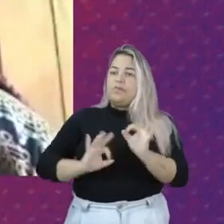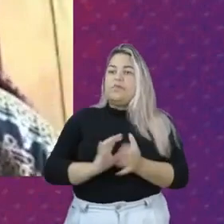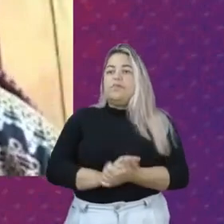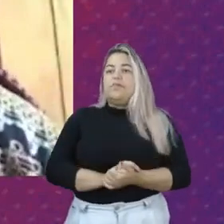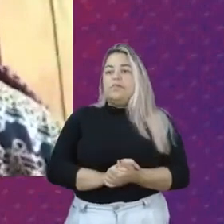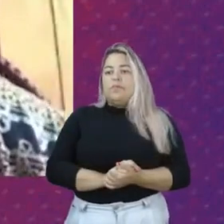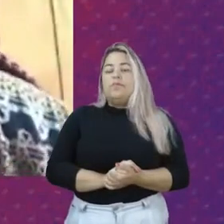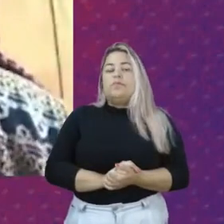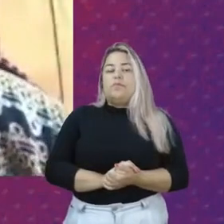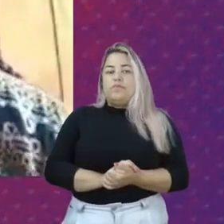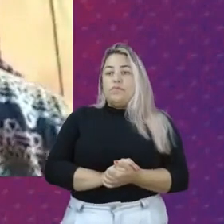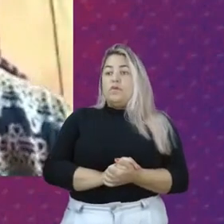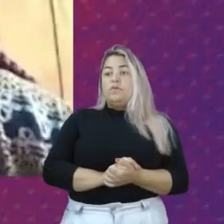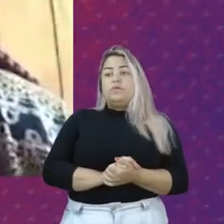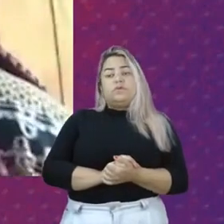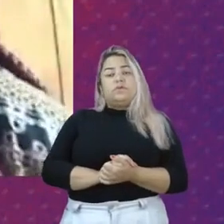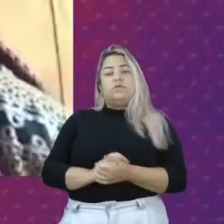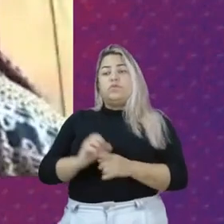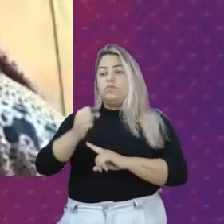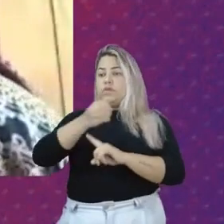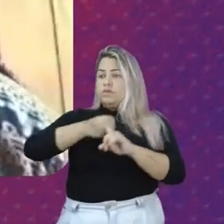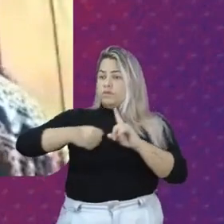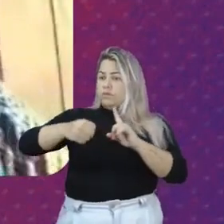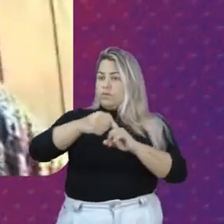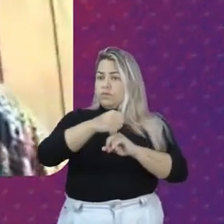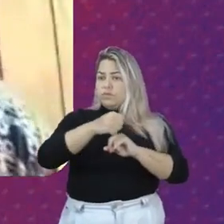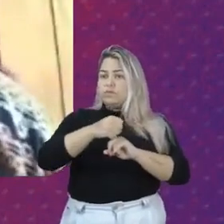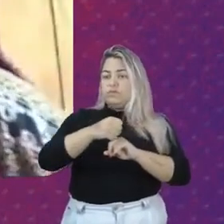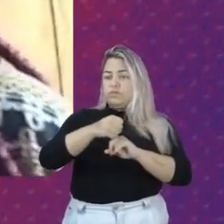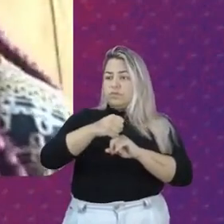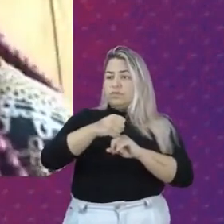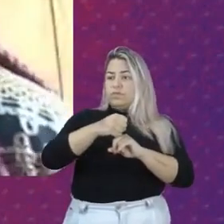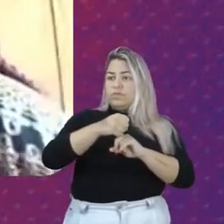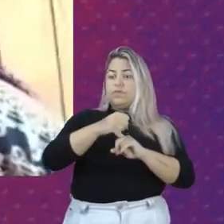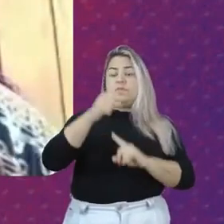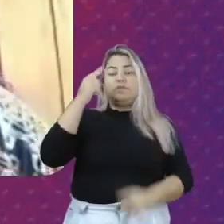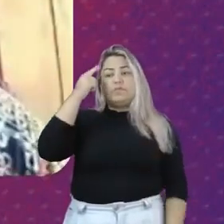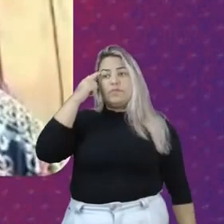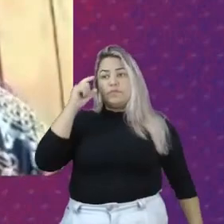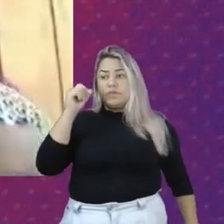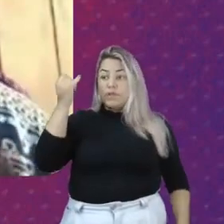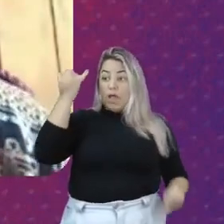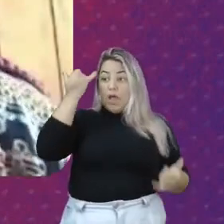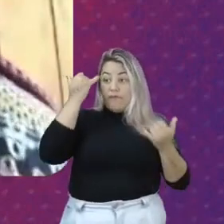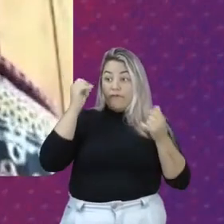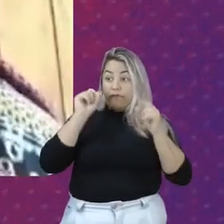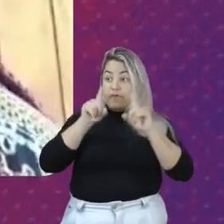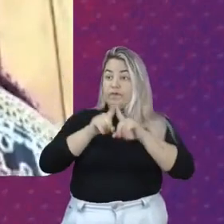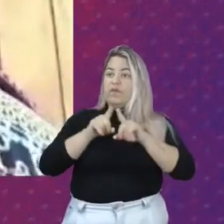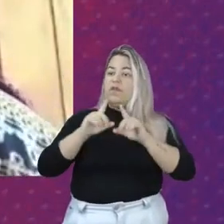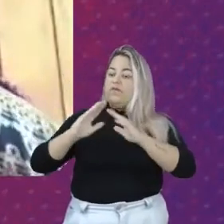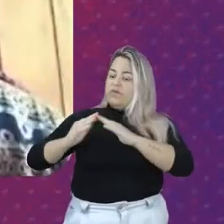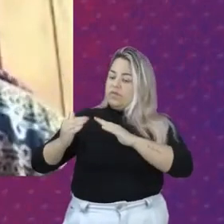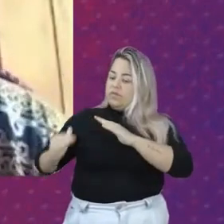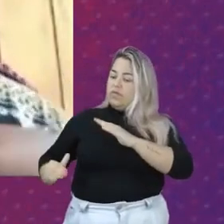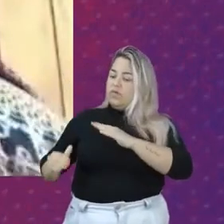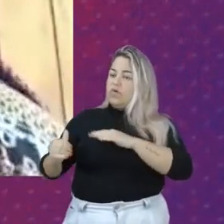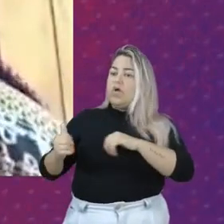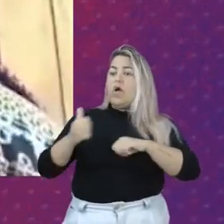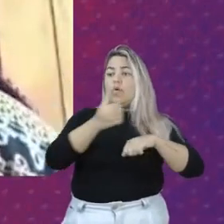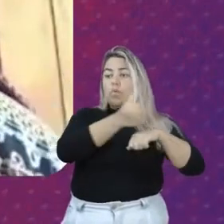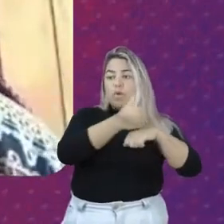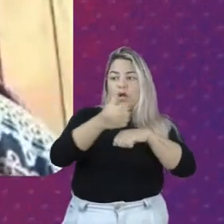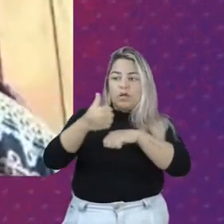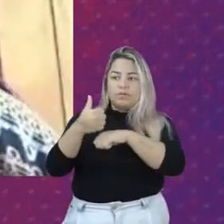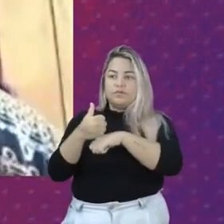muito específica, de uma sociedade muito singular. Então, pensar a favela ocupando os parlamentos,